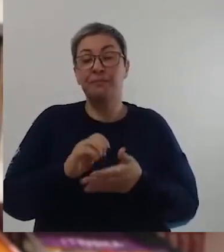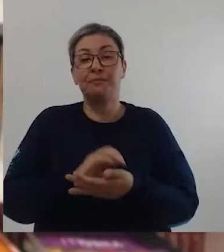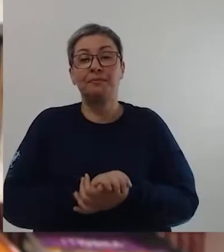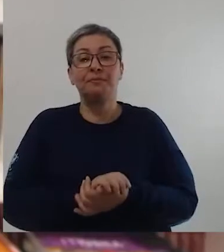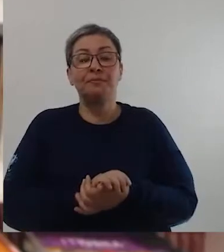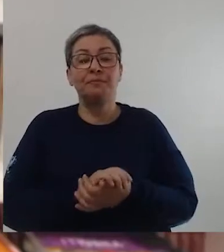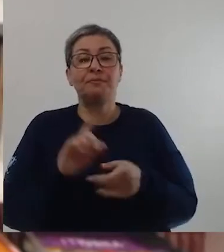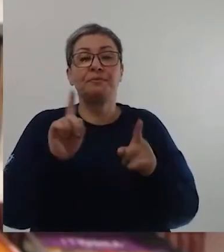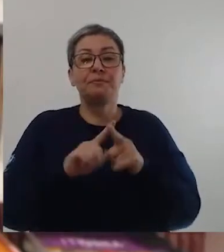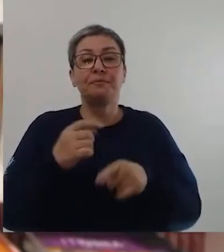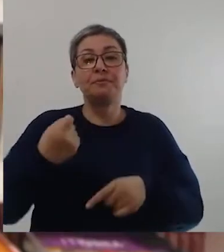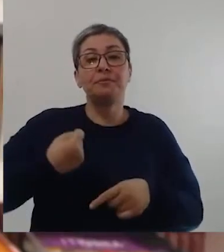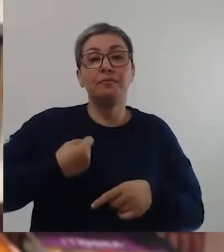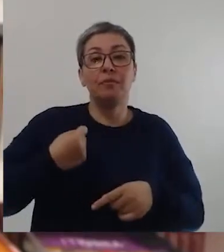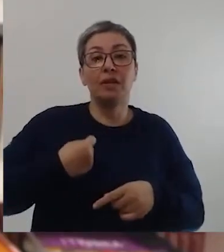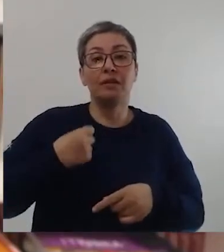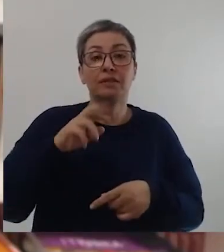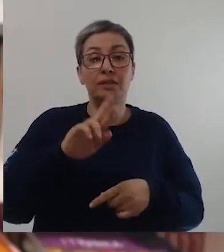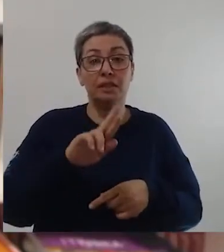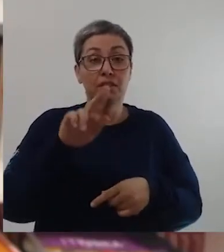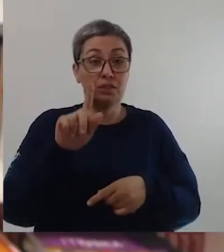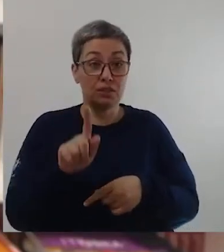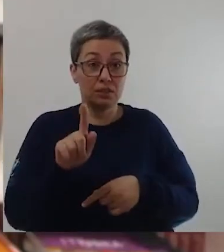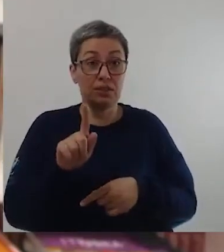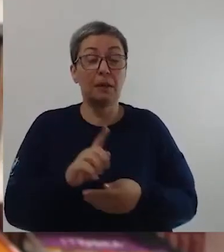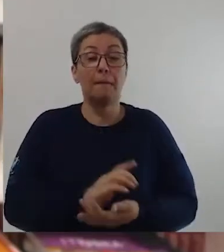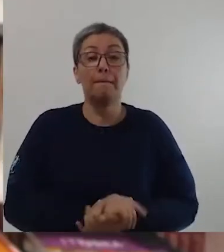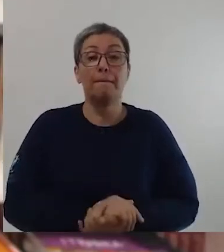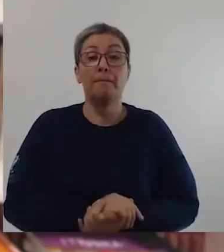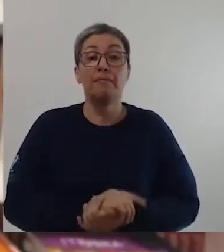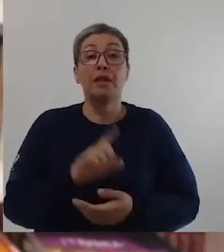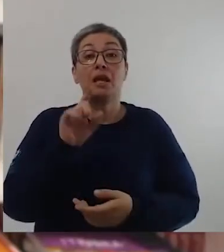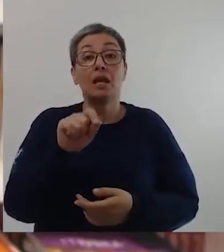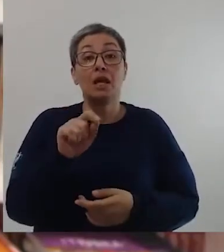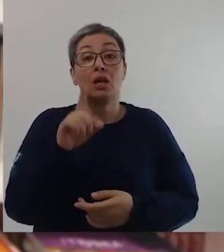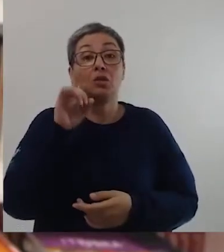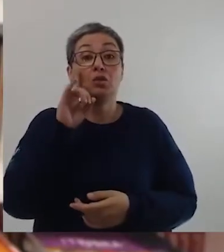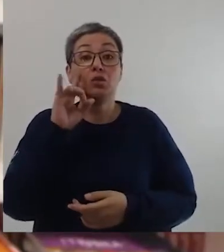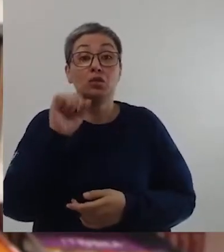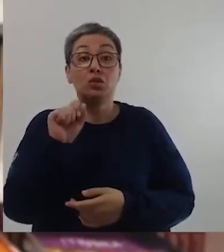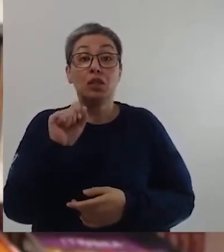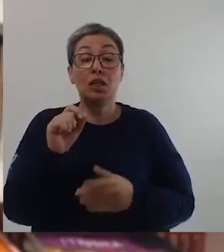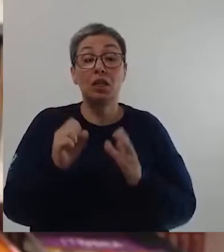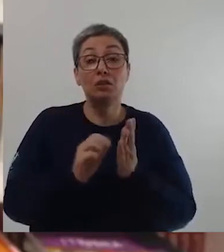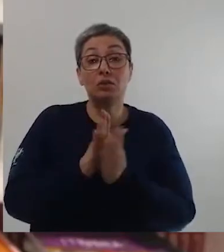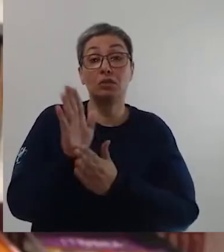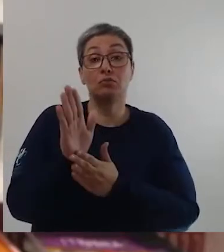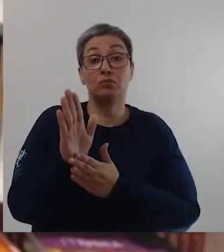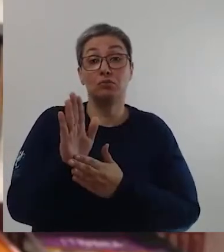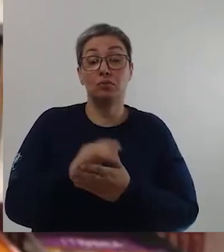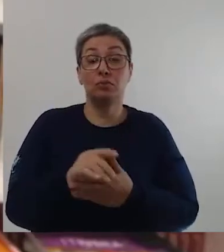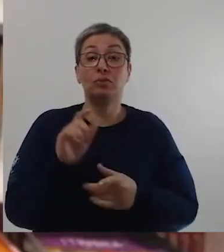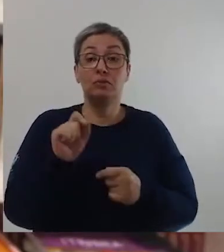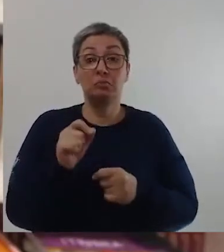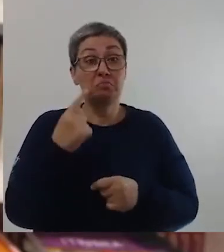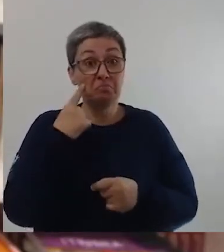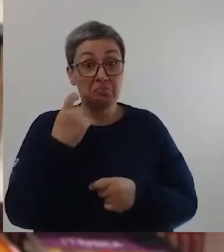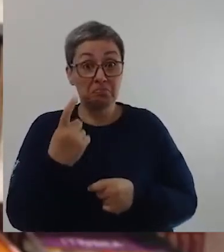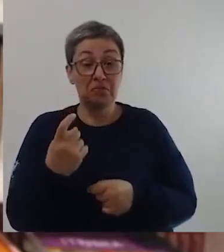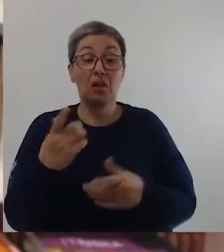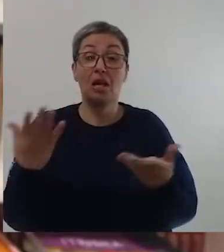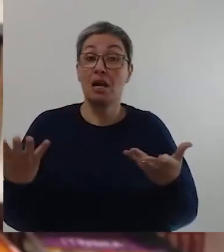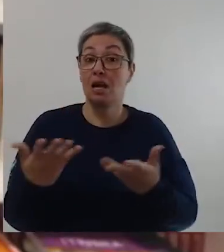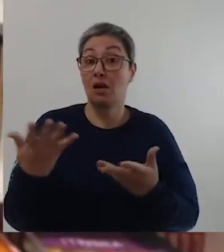minha assinatura é o número do registro geral EA data de expedição olha lá